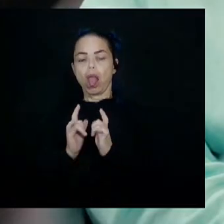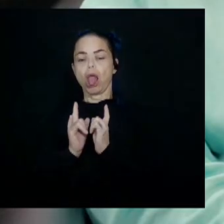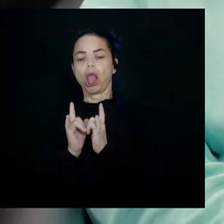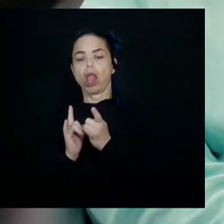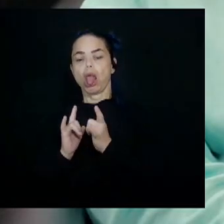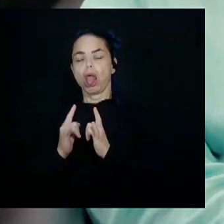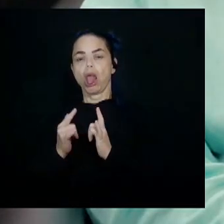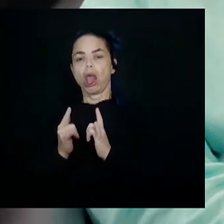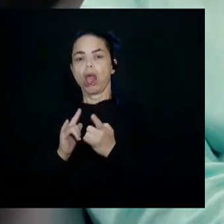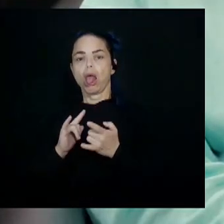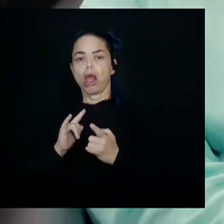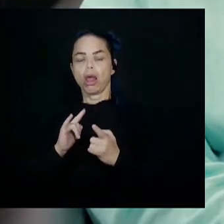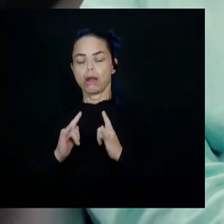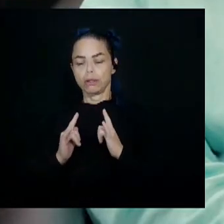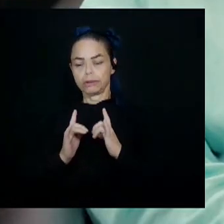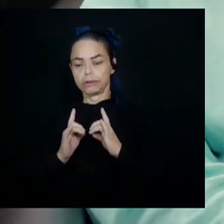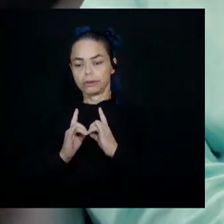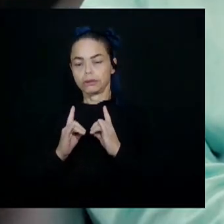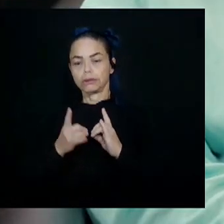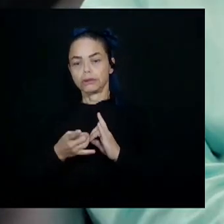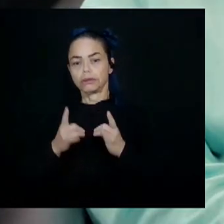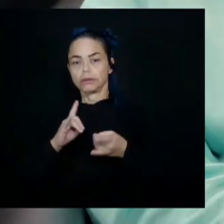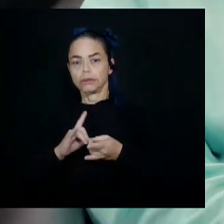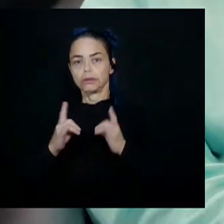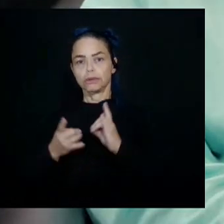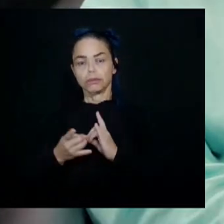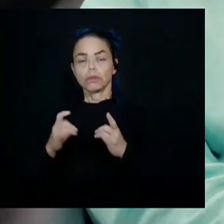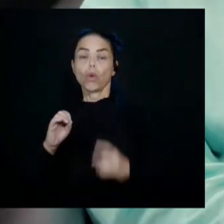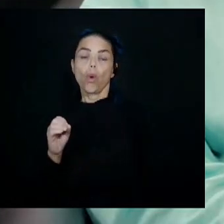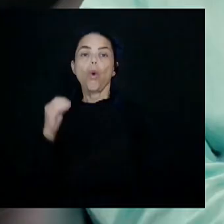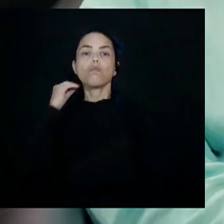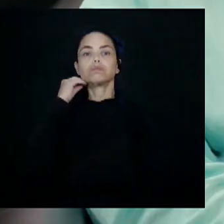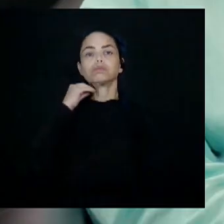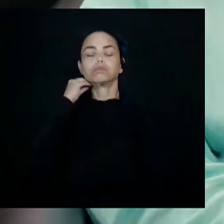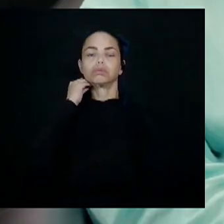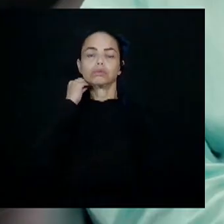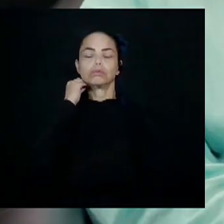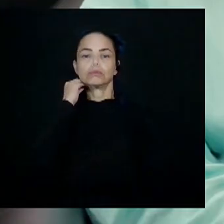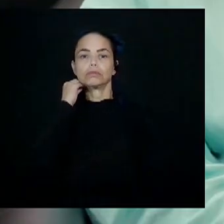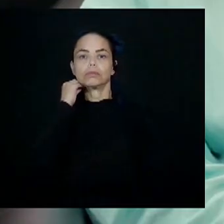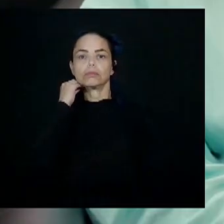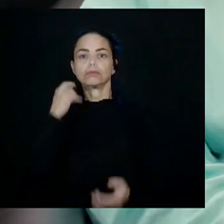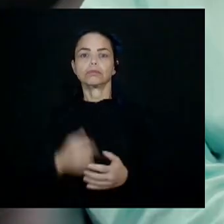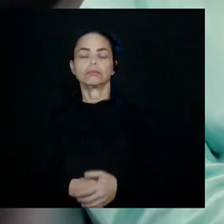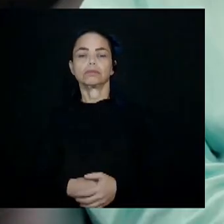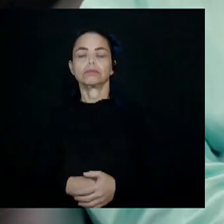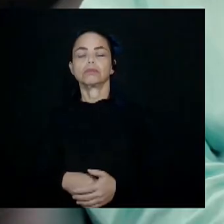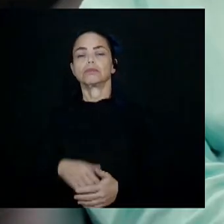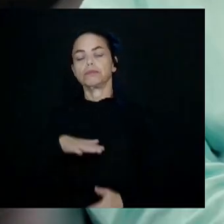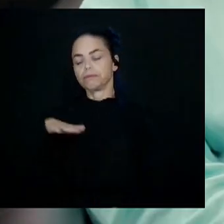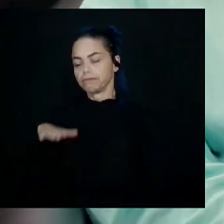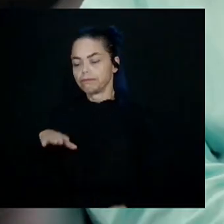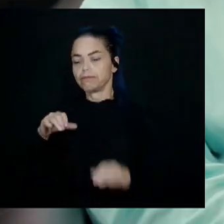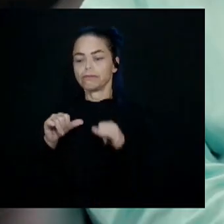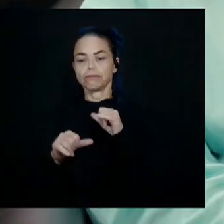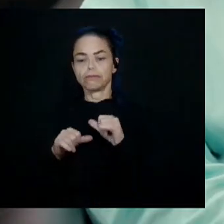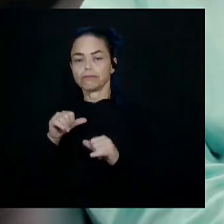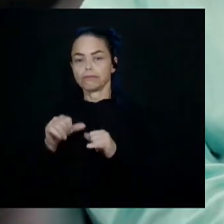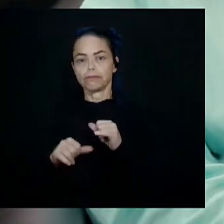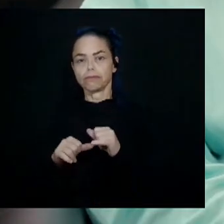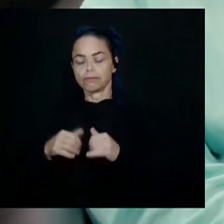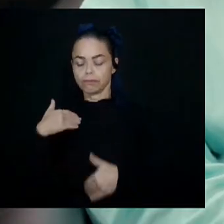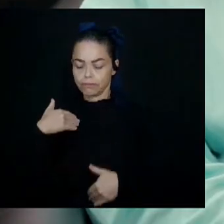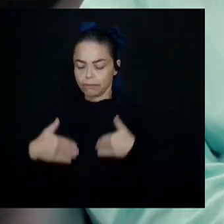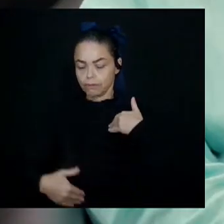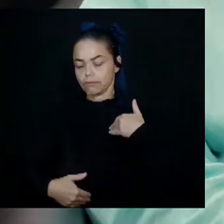a atuar para a fase reprodutiva dessa criança. Então, algumas transformações no